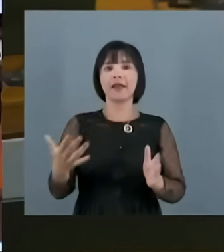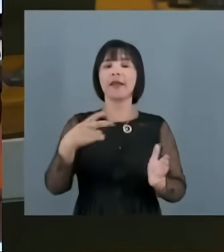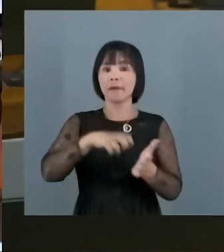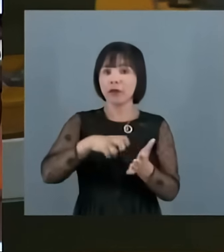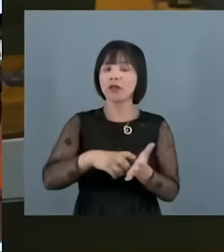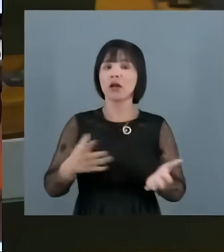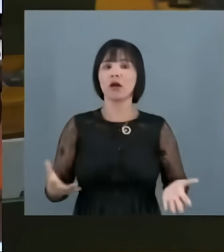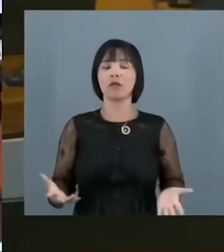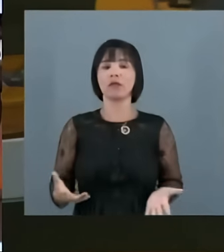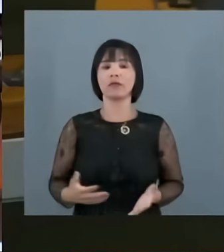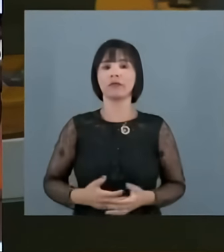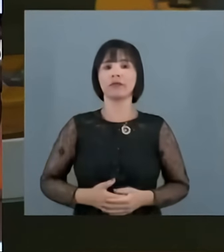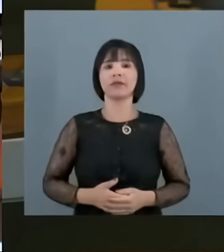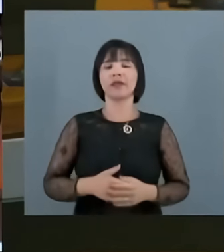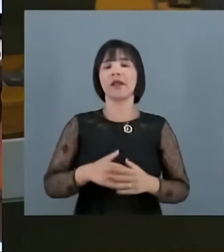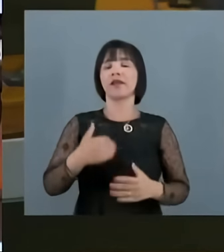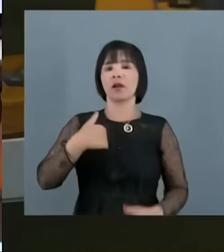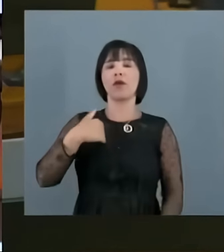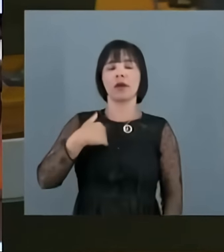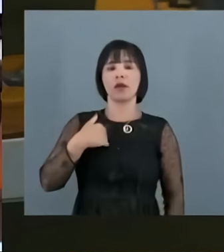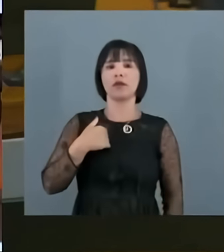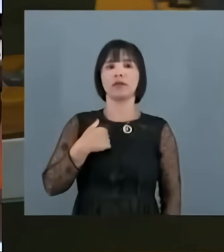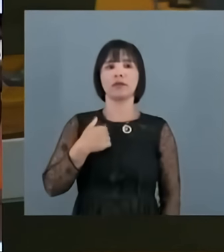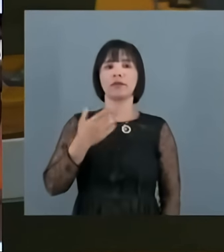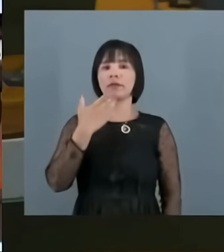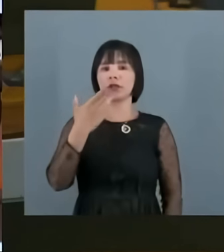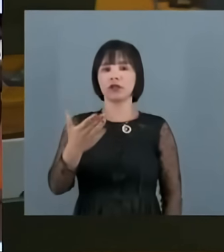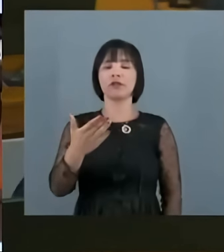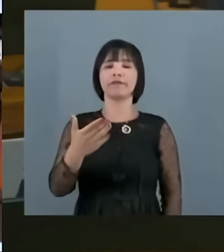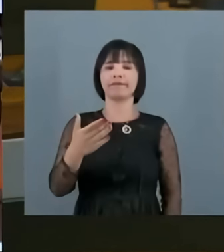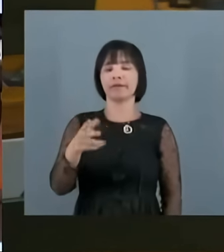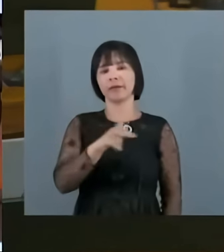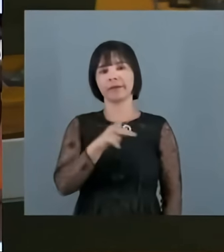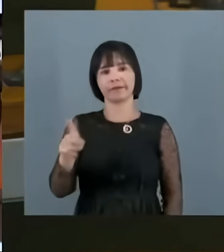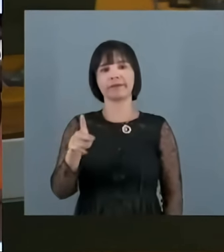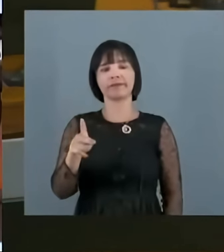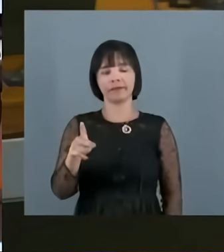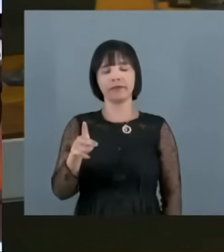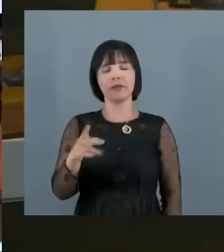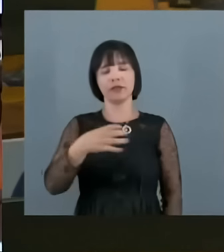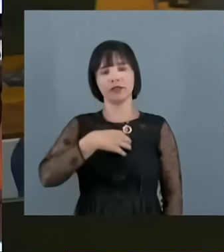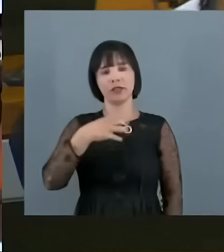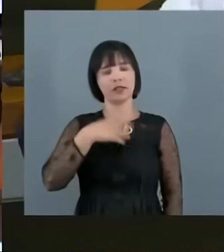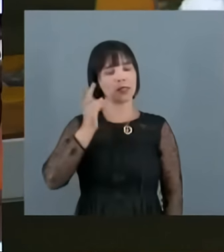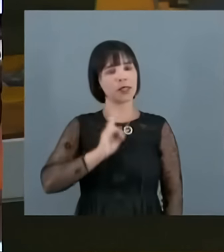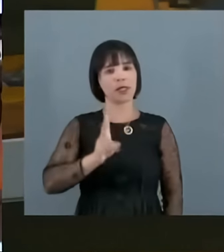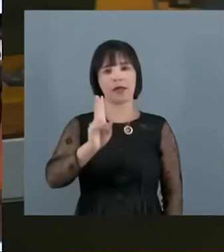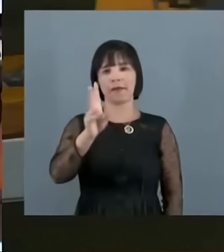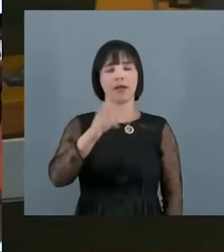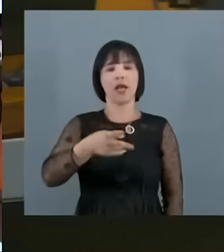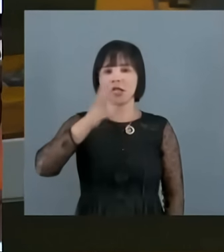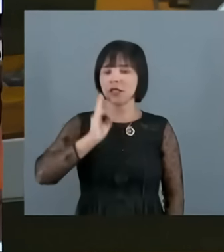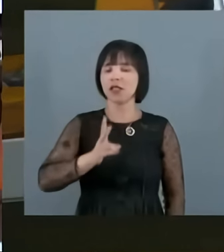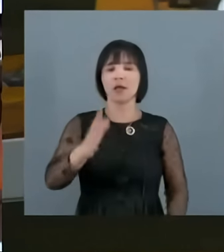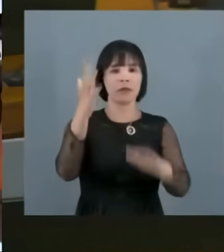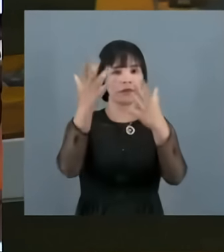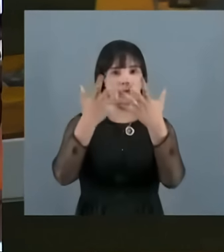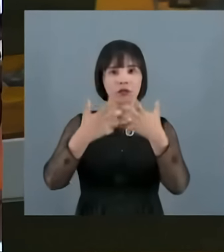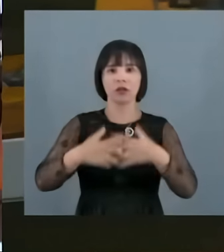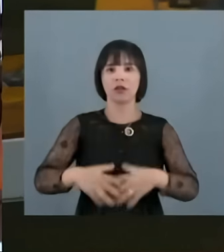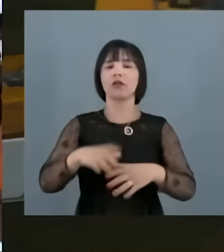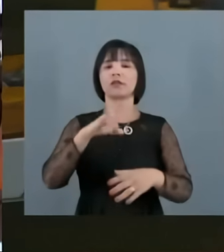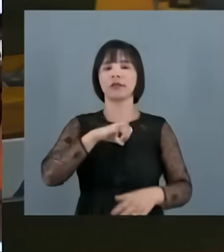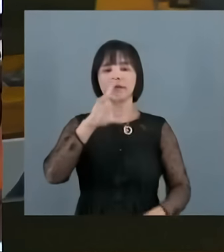vamos formalizar o requerimento. De ajuda, eu estou... Então, passando para Vossa Excelência, foi dessa maneira que eu sempre fiz e sempre deu certo e